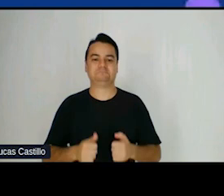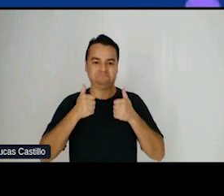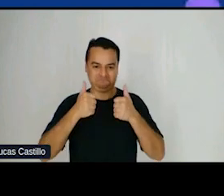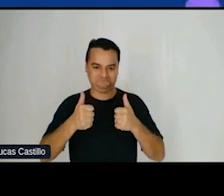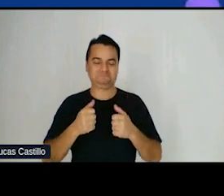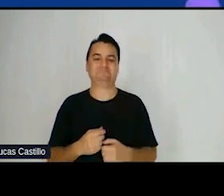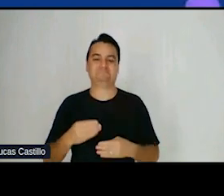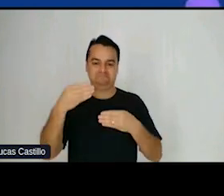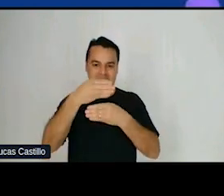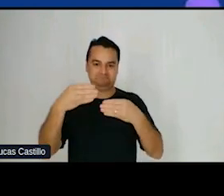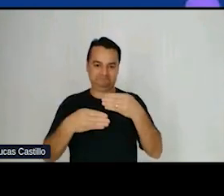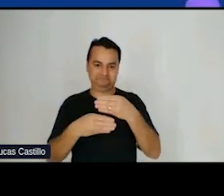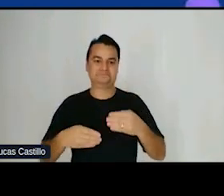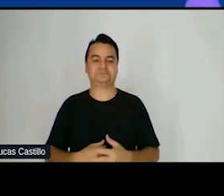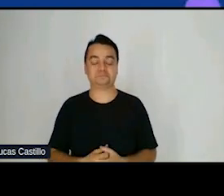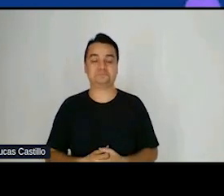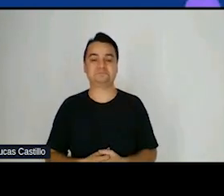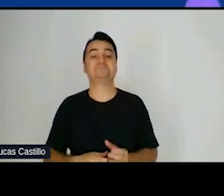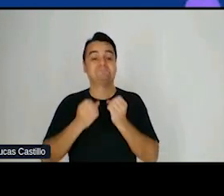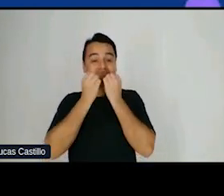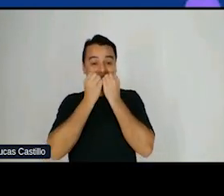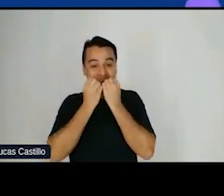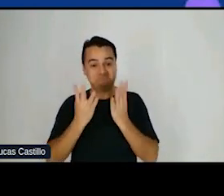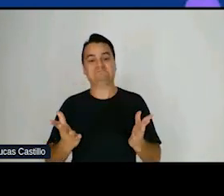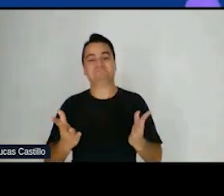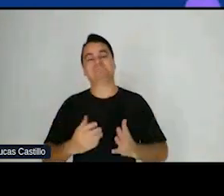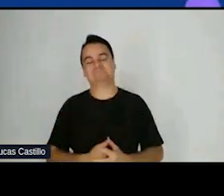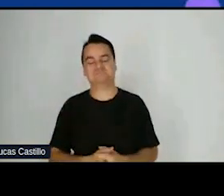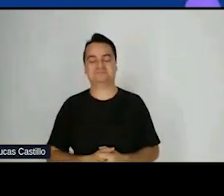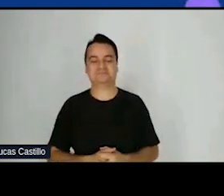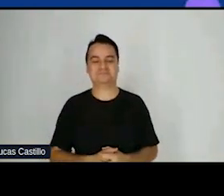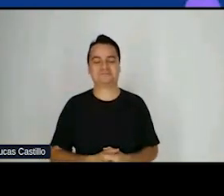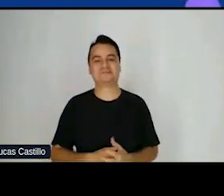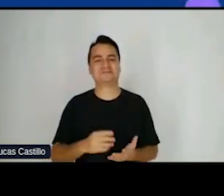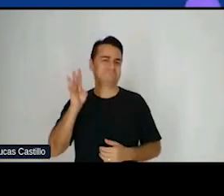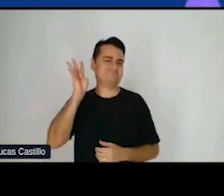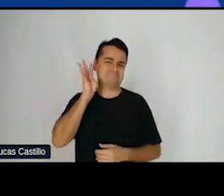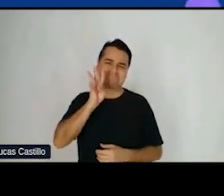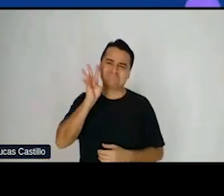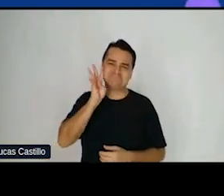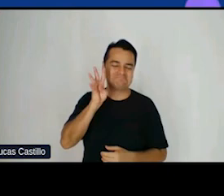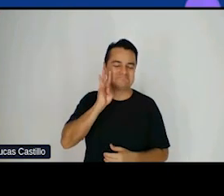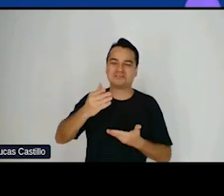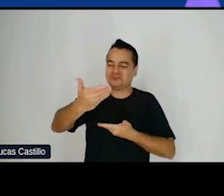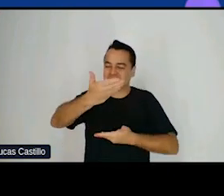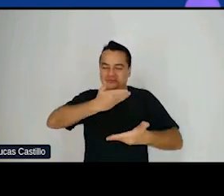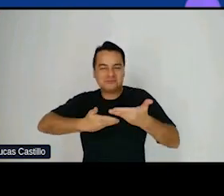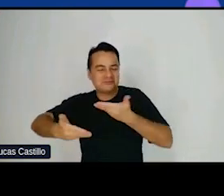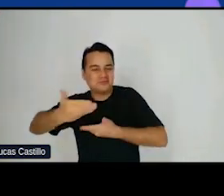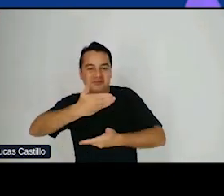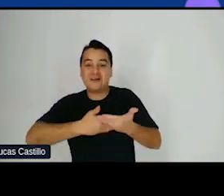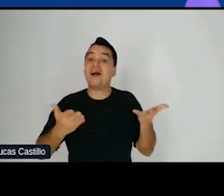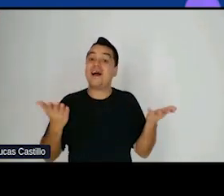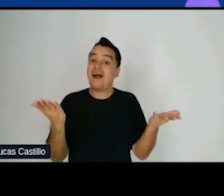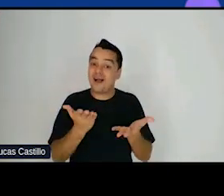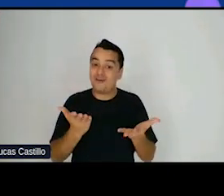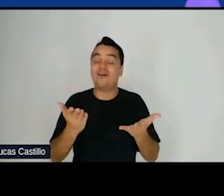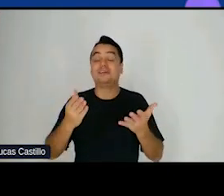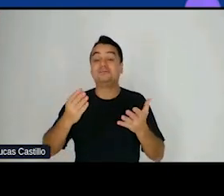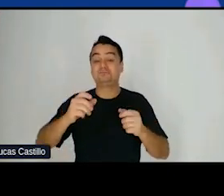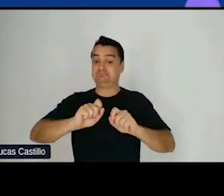Foi. E é isso. Foi muito legal a gente ter essa troca. A gente agora abre para se alguém tem